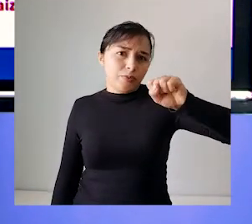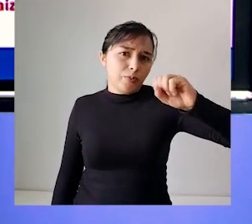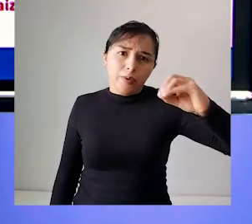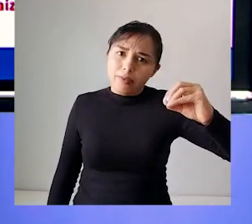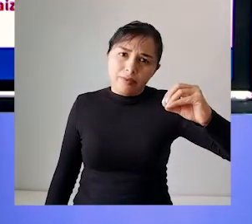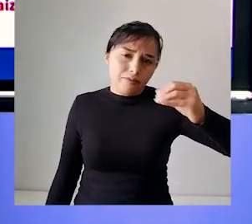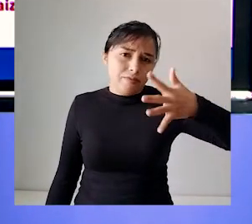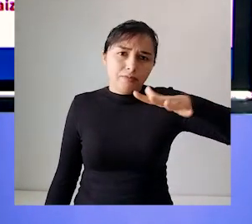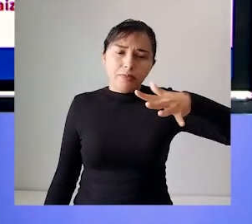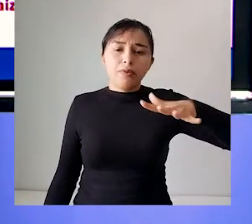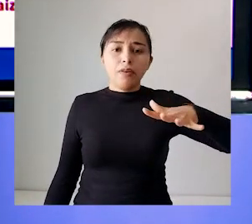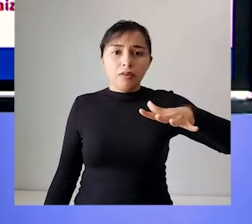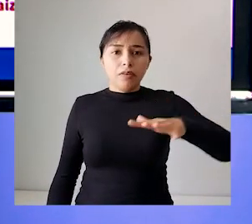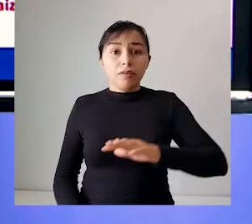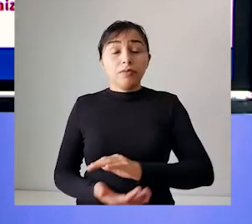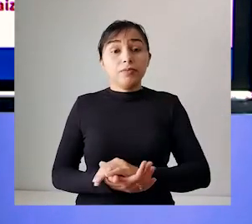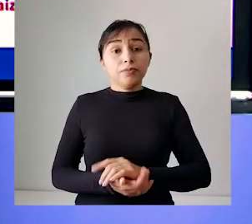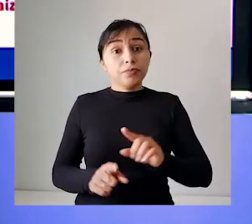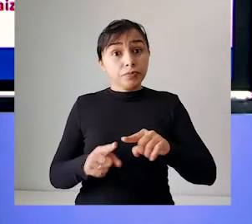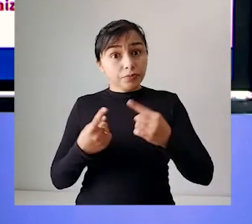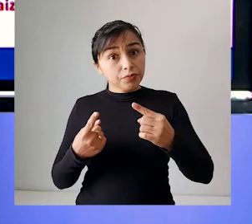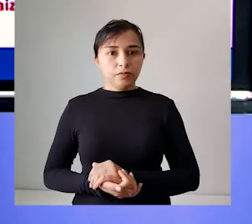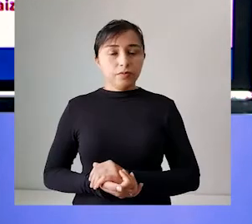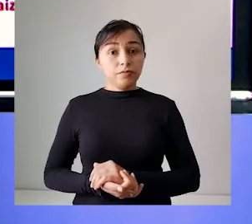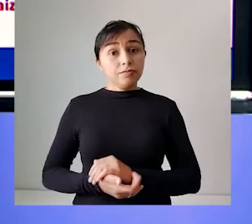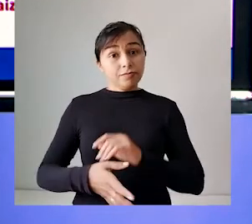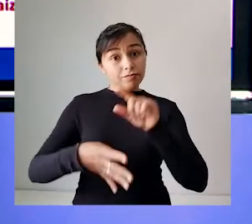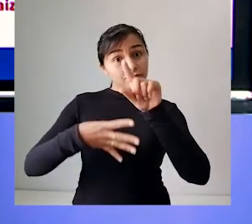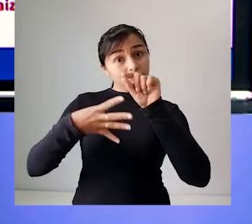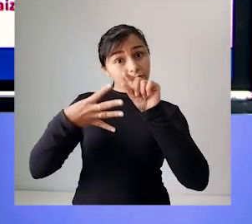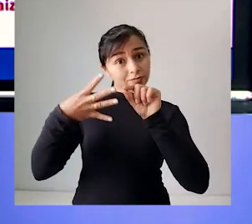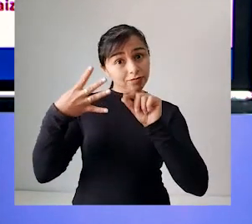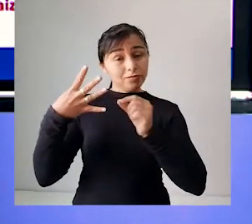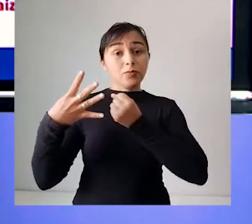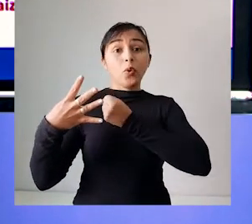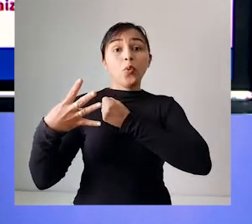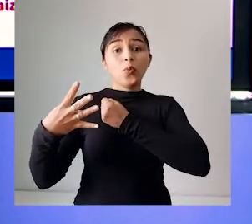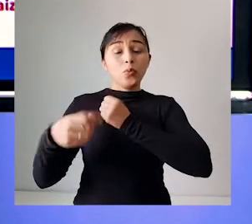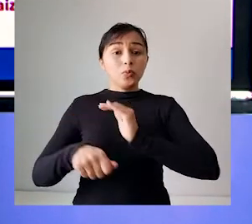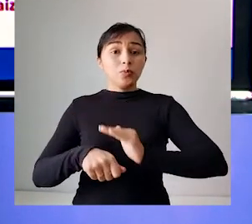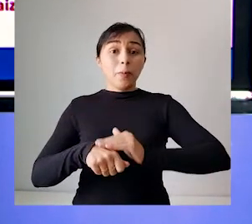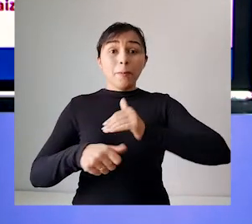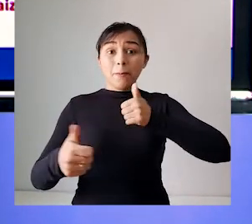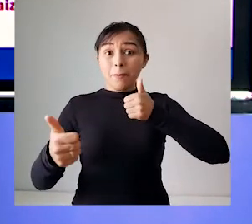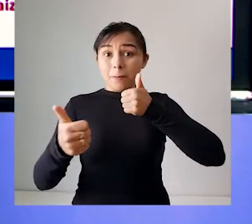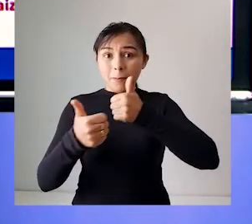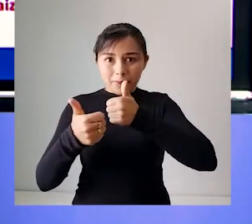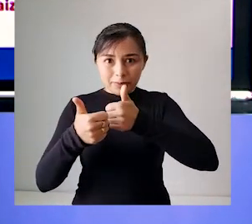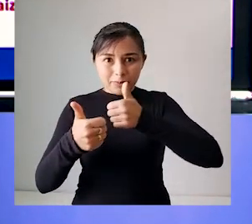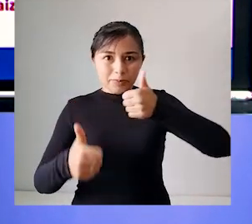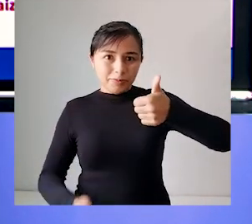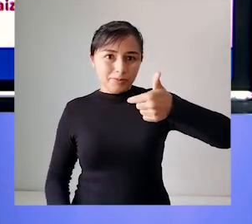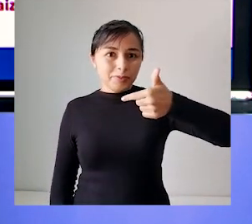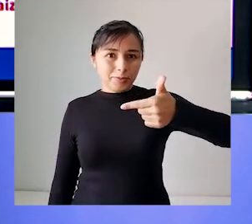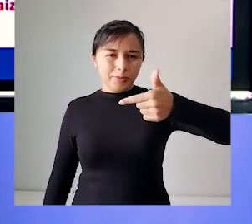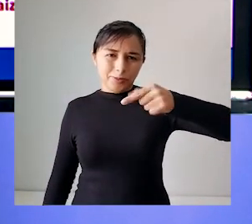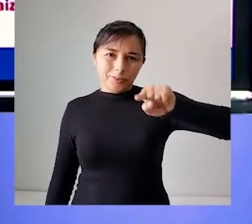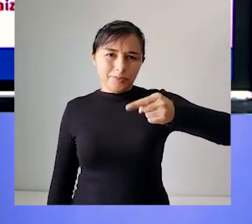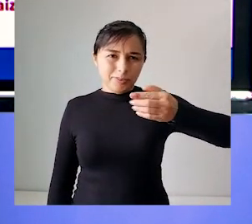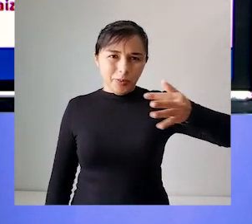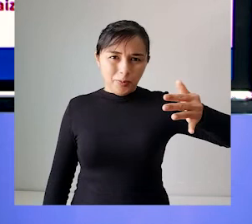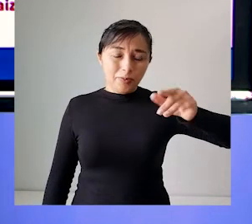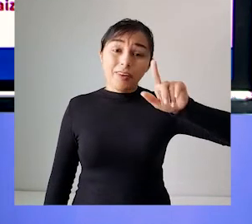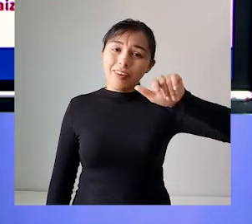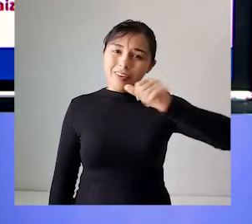12,80 e alguma coisa, por aí. Nas nossas alternativas, quem está mais perto aí desse 12,